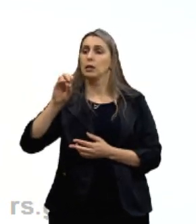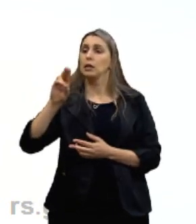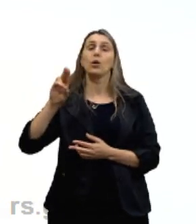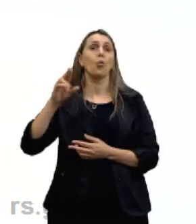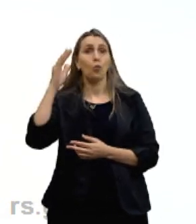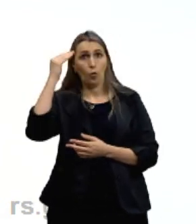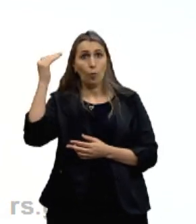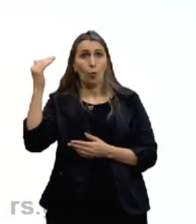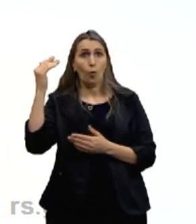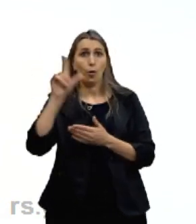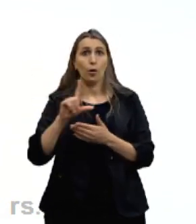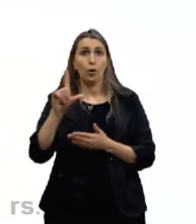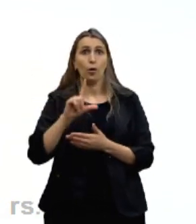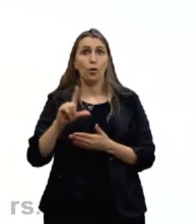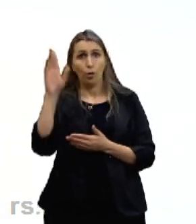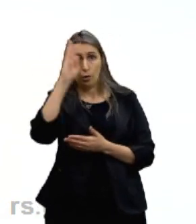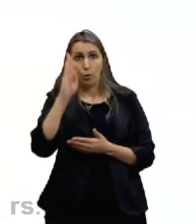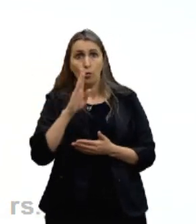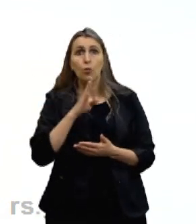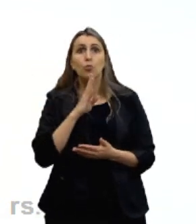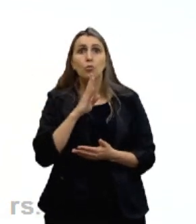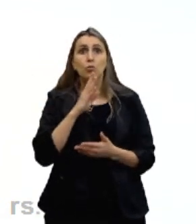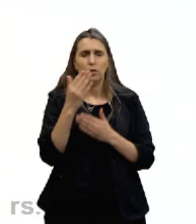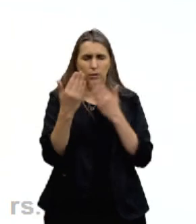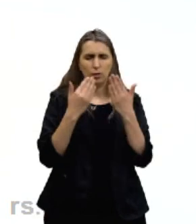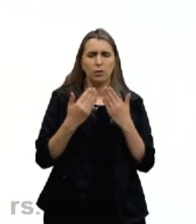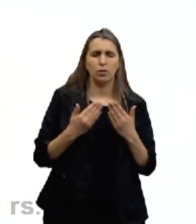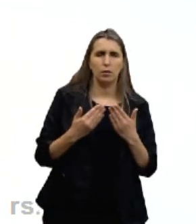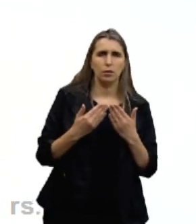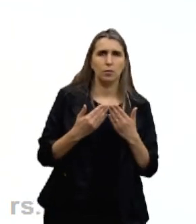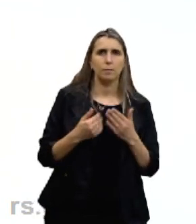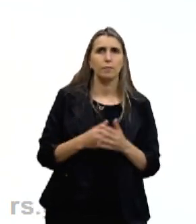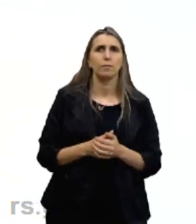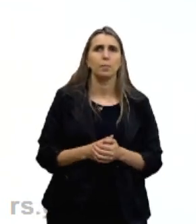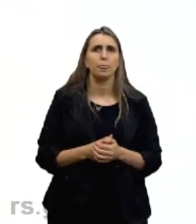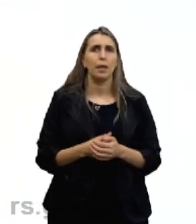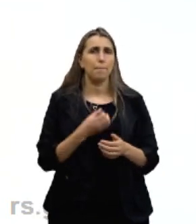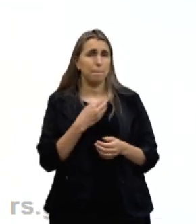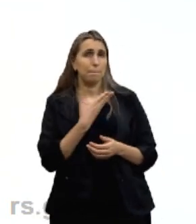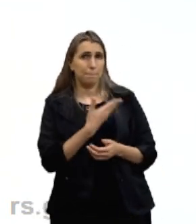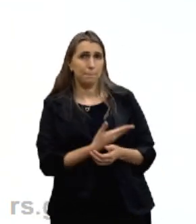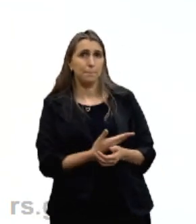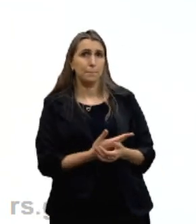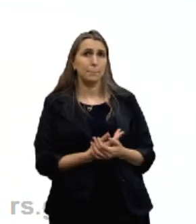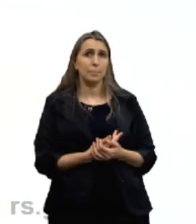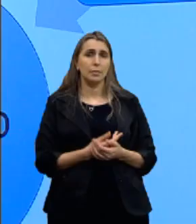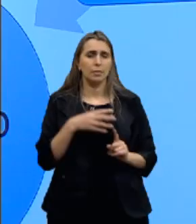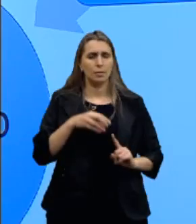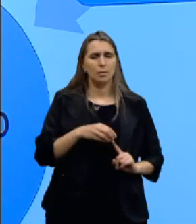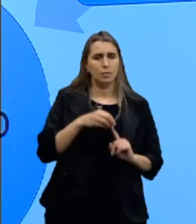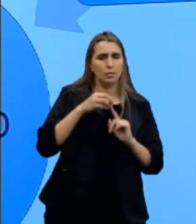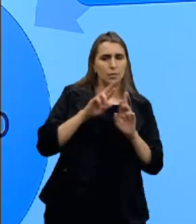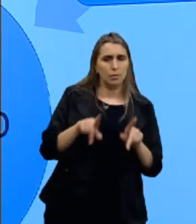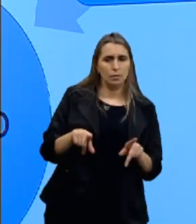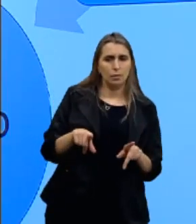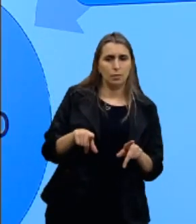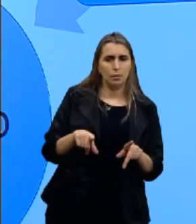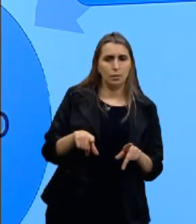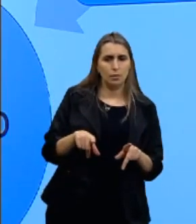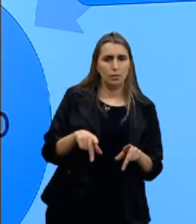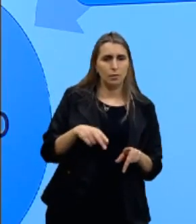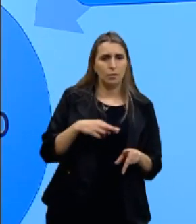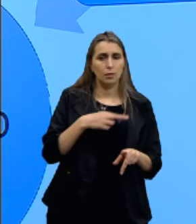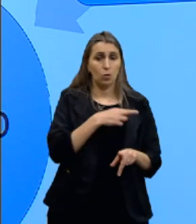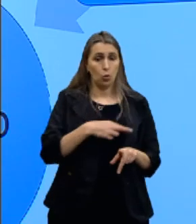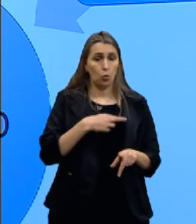eu acho que vocês devem conhecer isso que fazia essa análise assim O que é bem isso tá então a principal diferença é que o